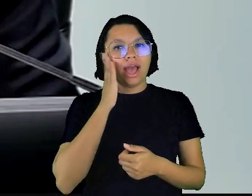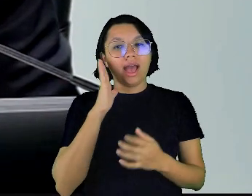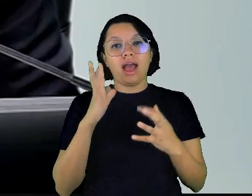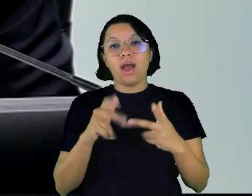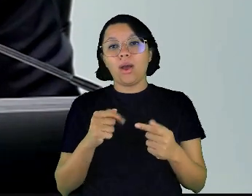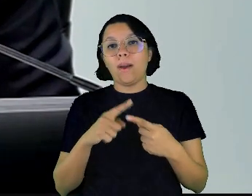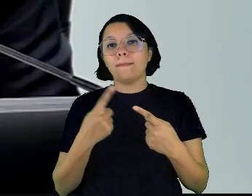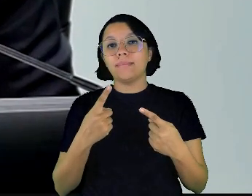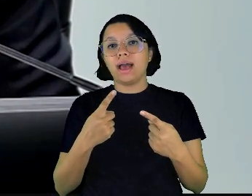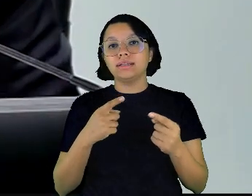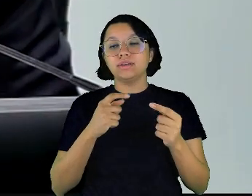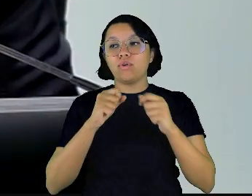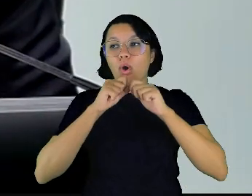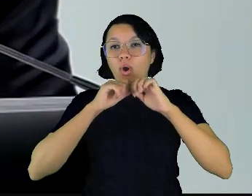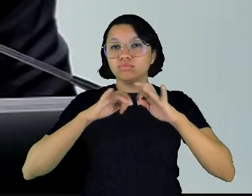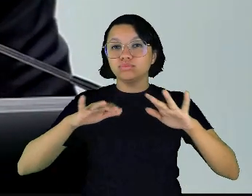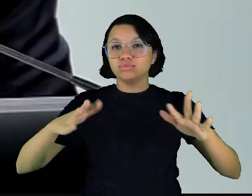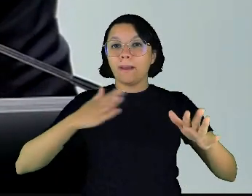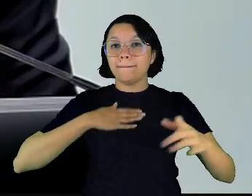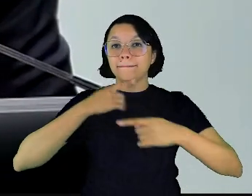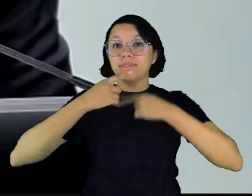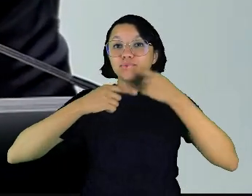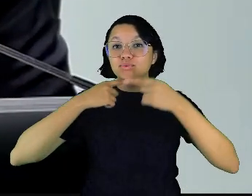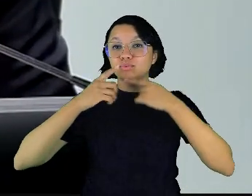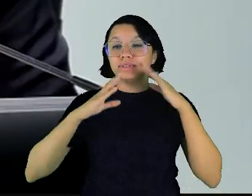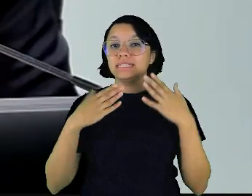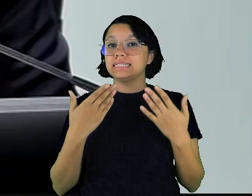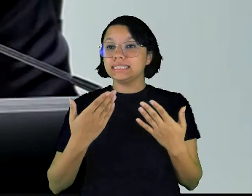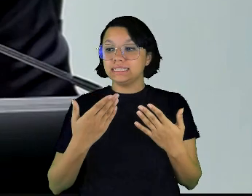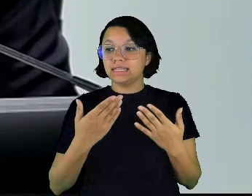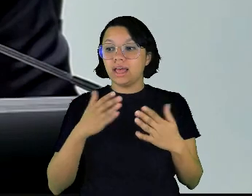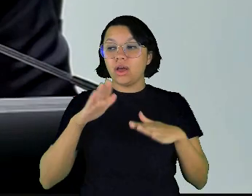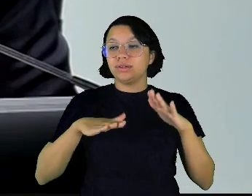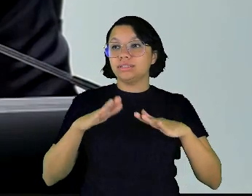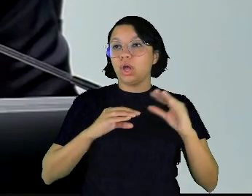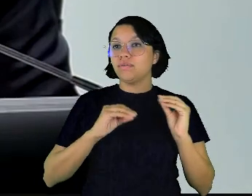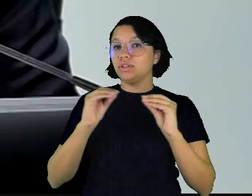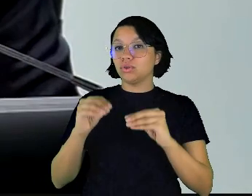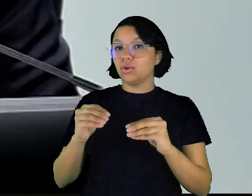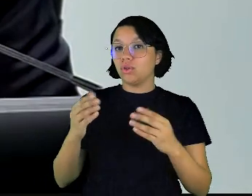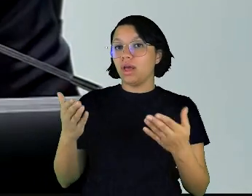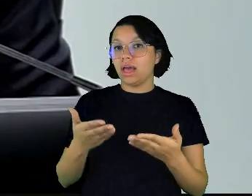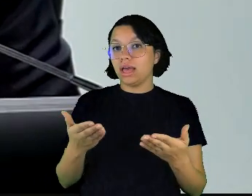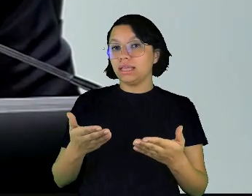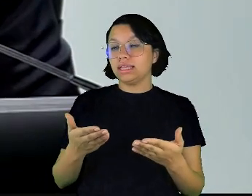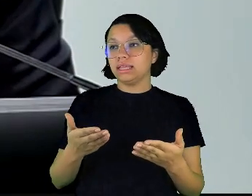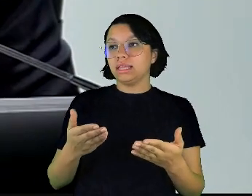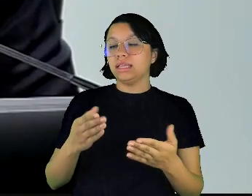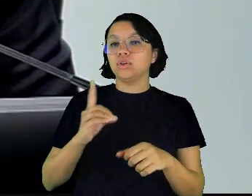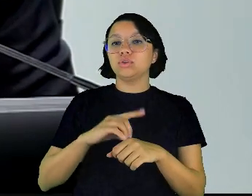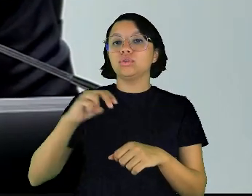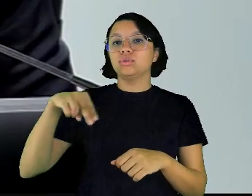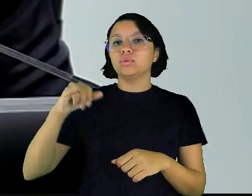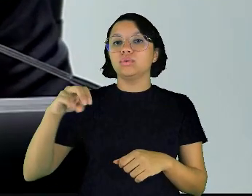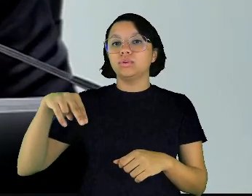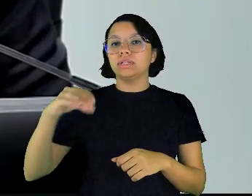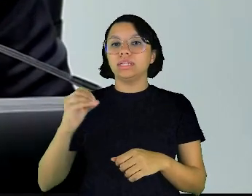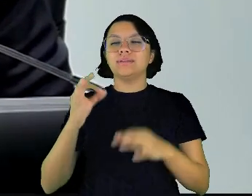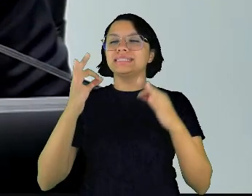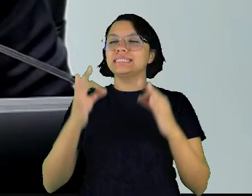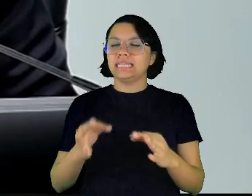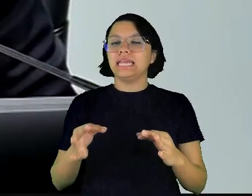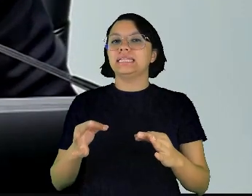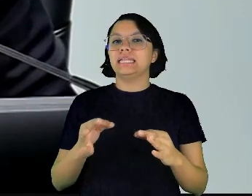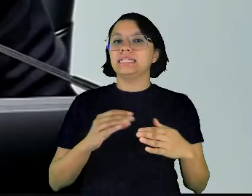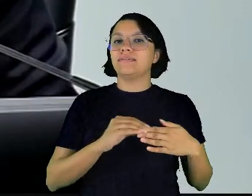minhas dúvidas. Então, e talvez colocar aqui, e o doutor Nino, que vai, com certeza, encaminhar isso daqui